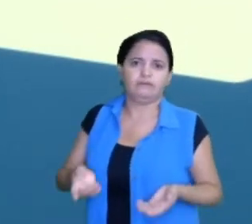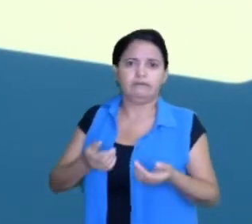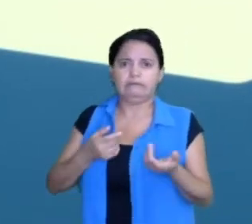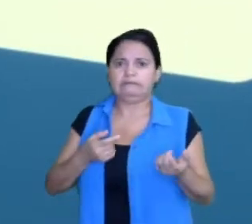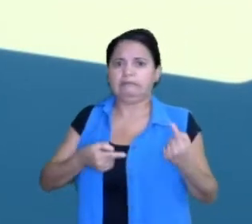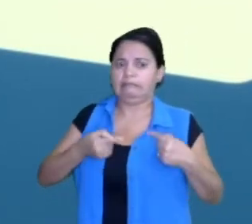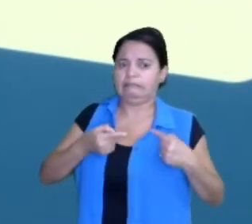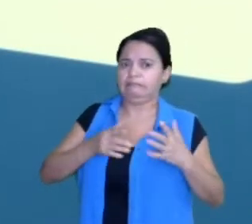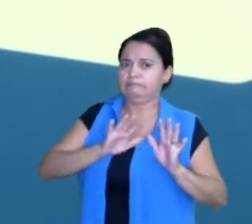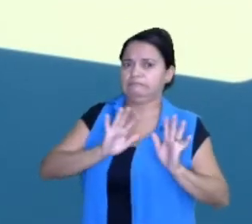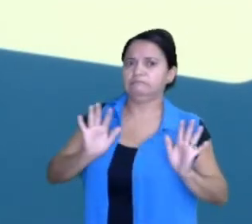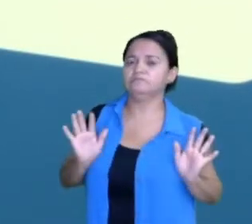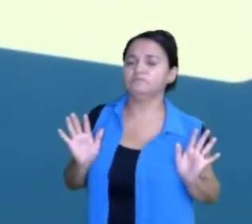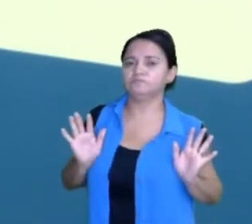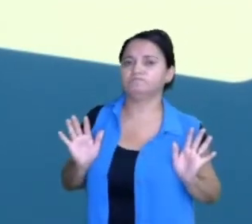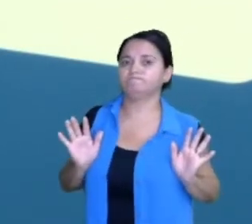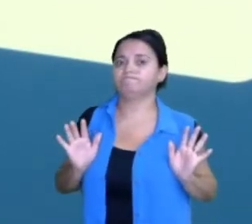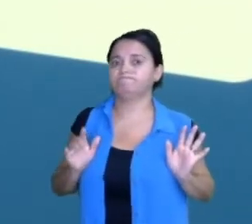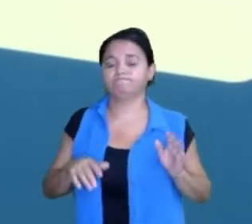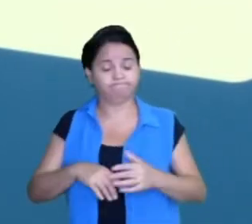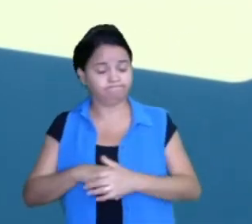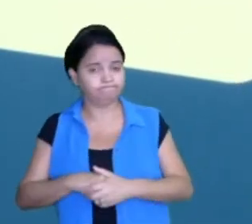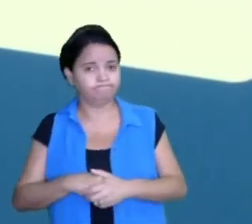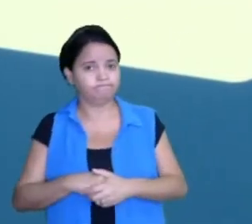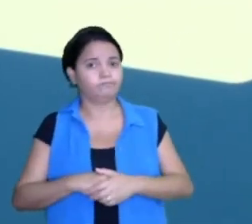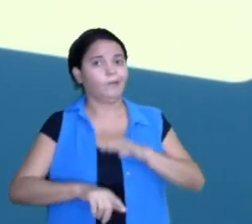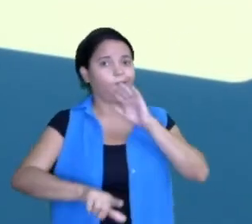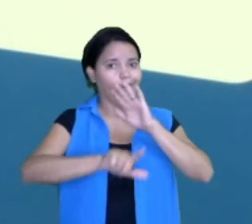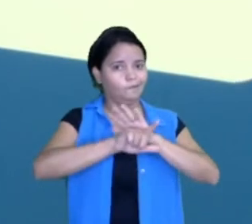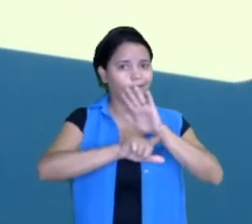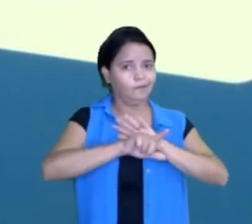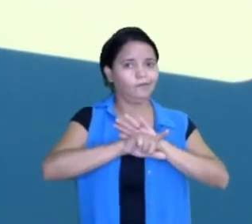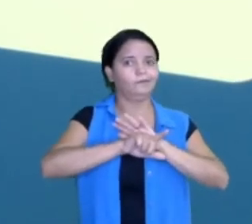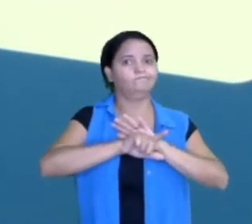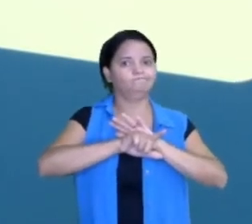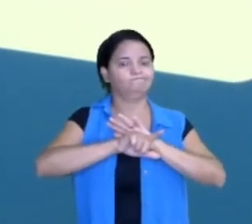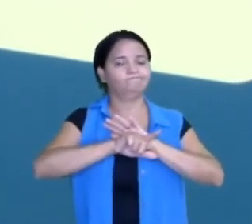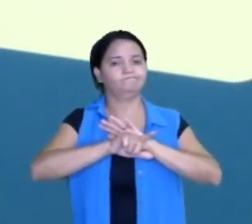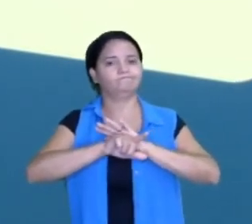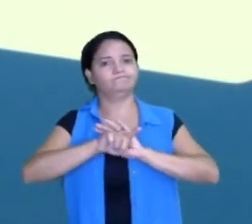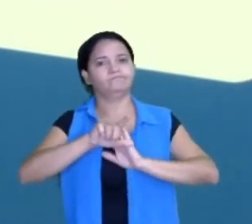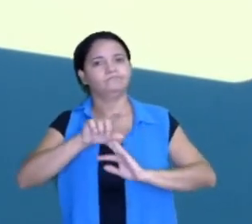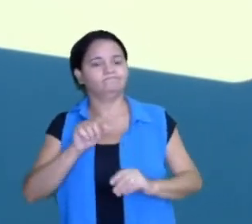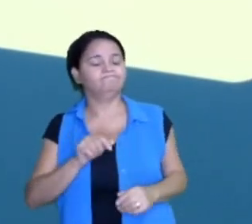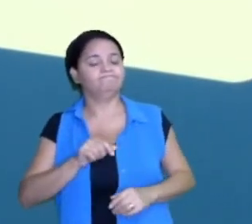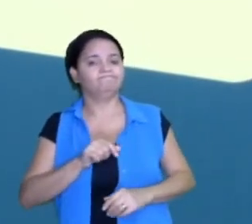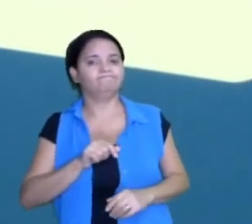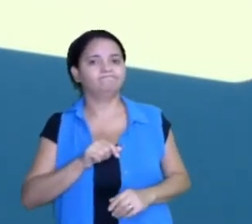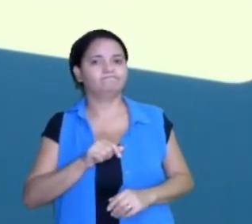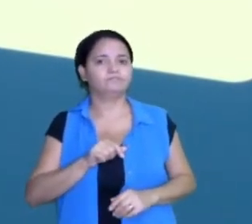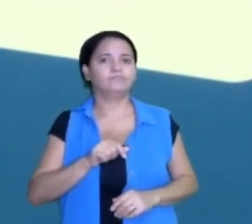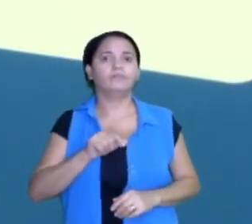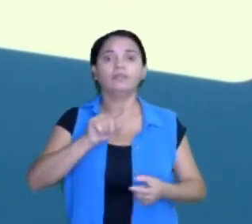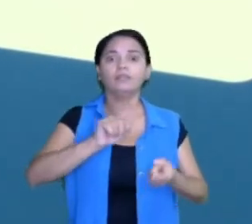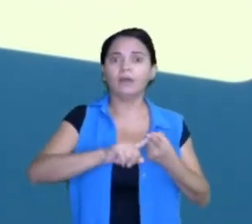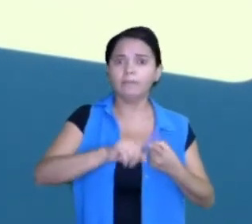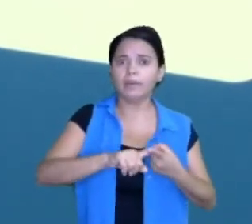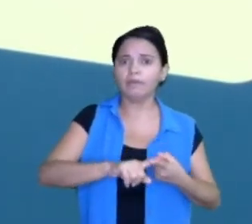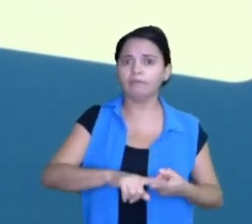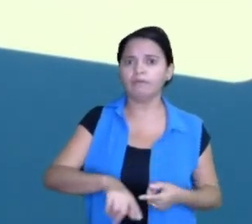criticar. Lei do selo, lei do alojamento. Outra lei era a lei do